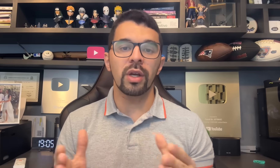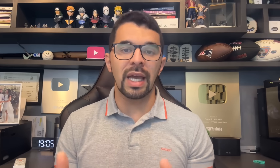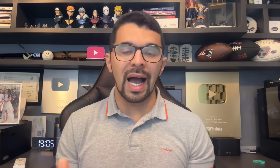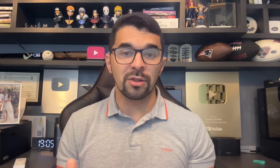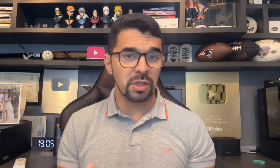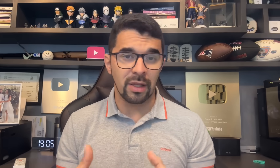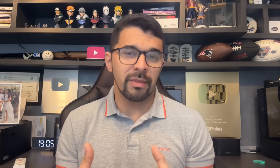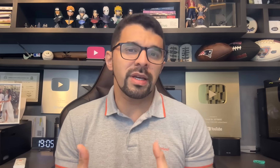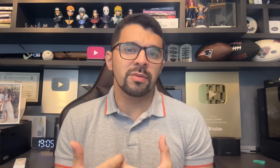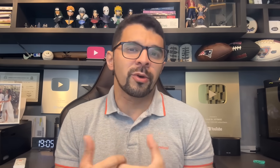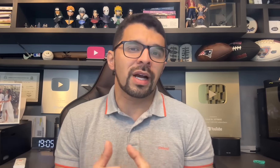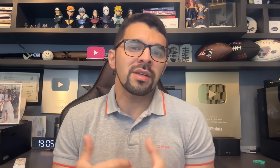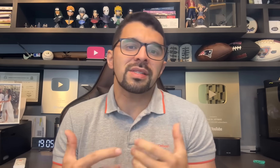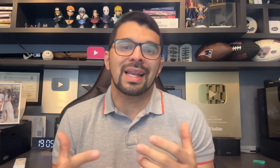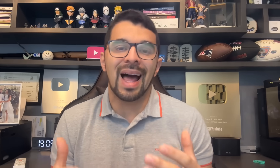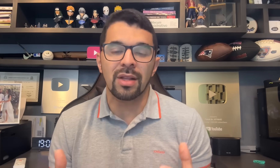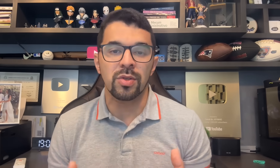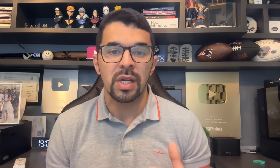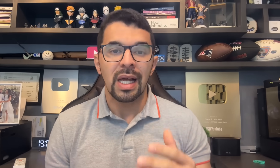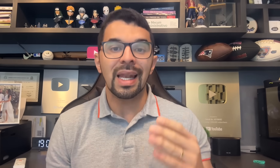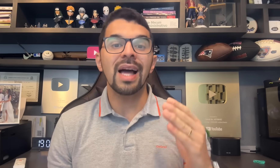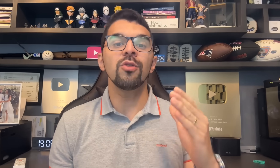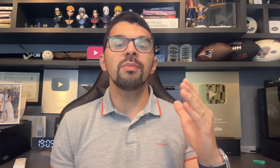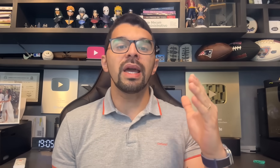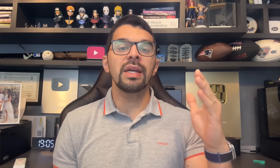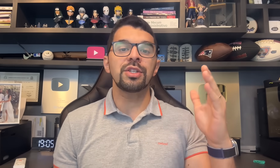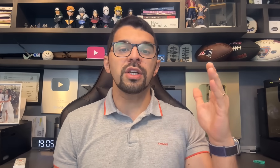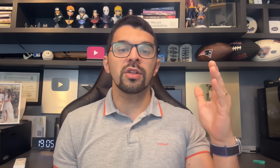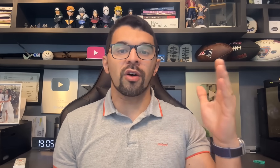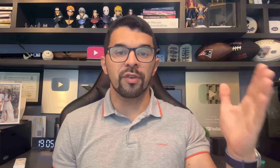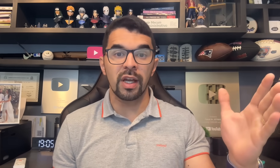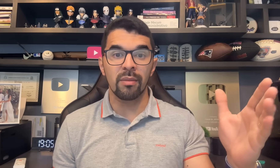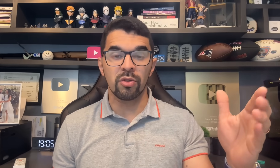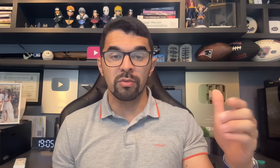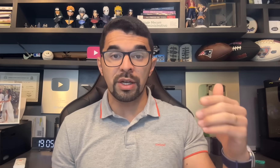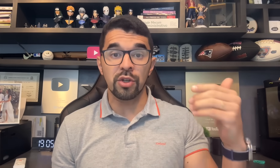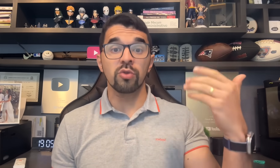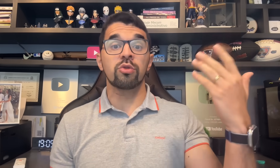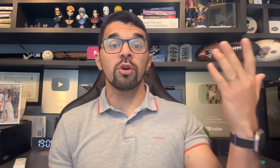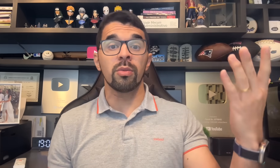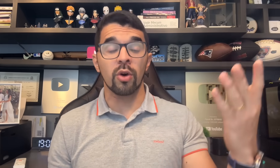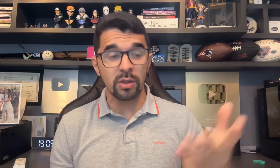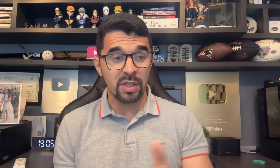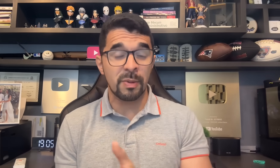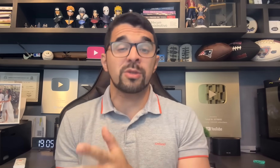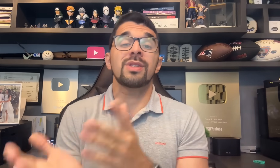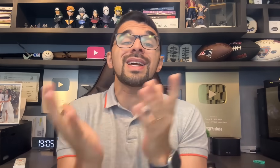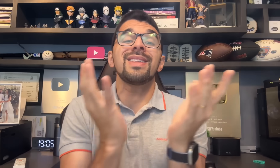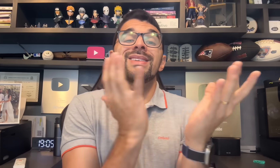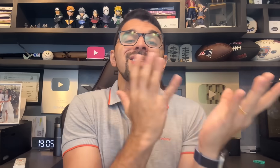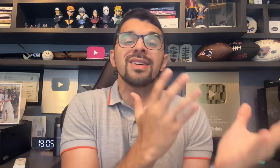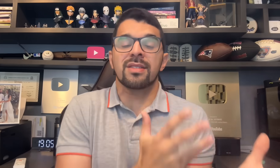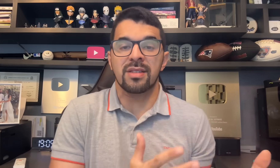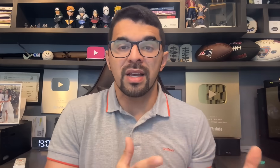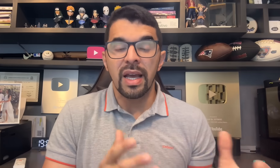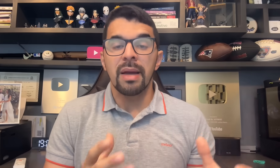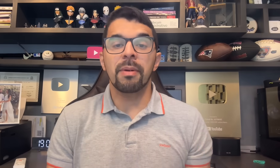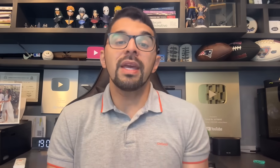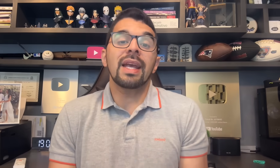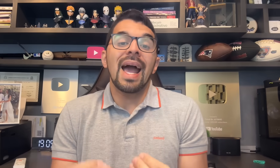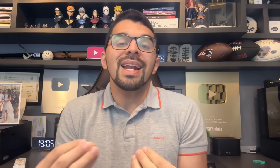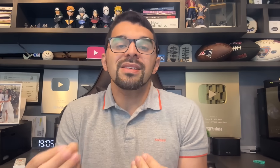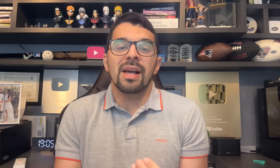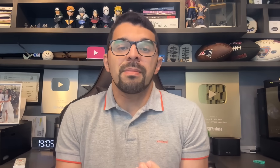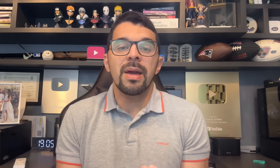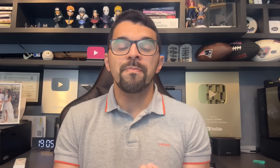foram bloqueados, até mesmo cancelados, lá no mês de novembro, no mês de outubro, outras pessoas ainda antes,